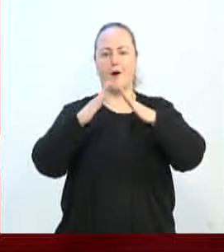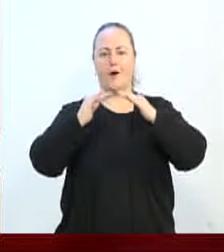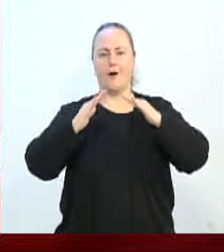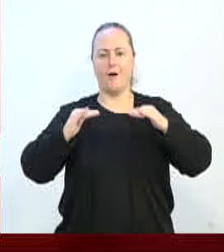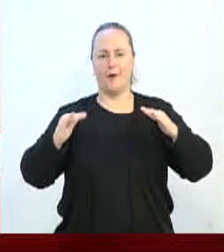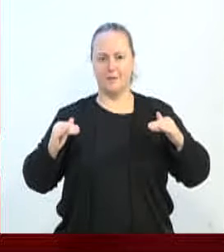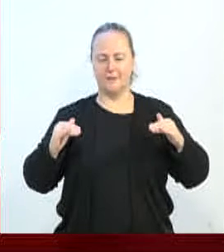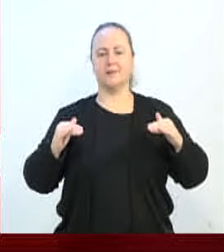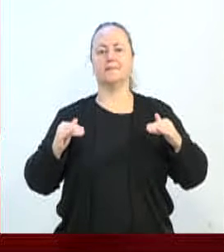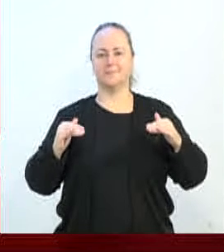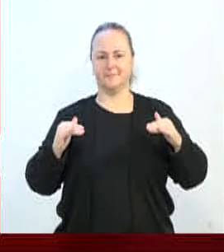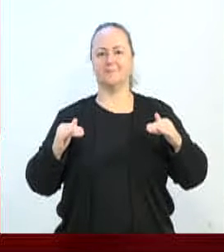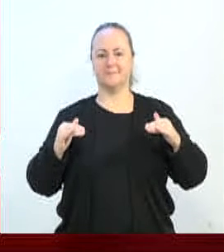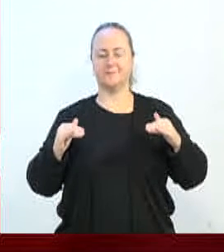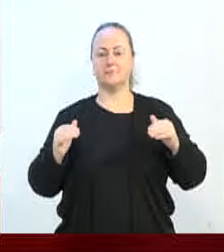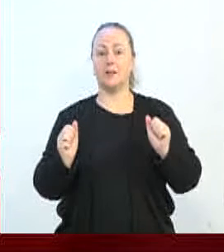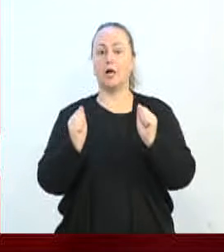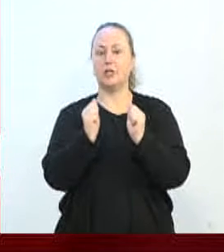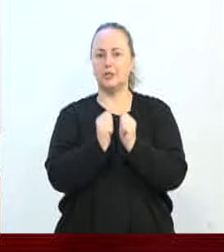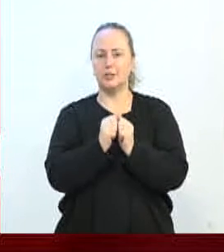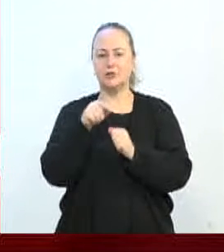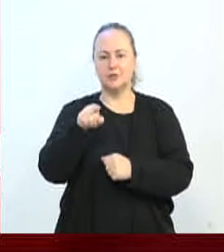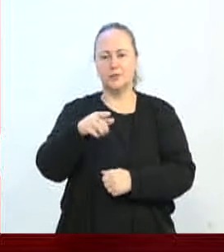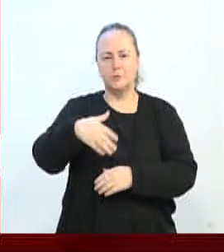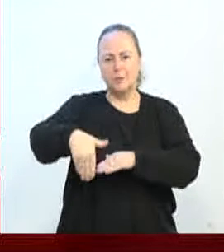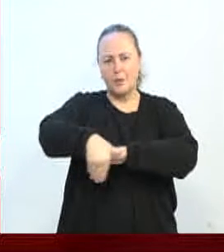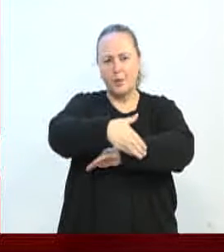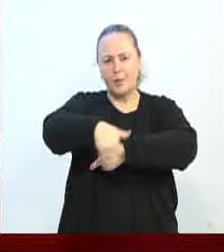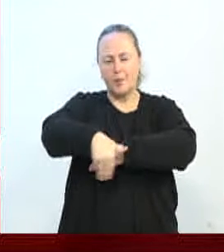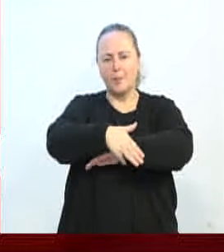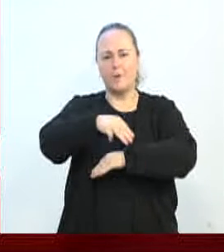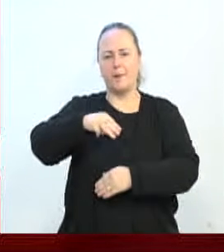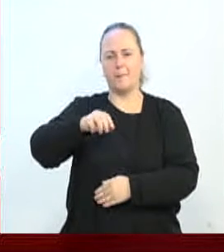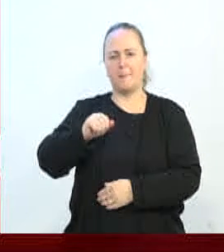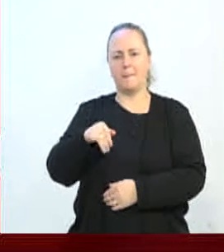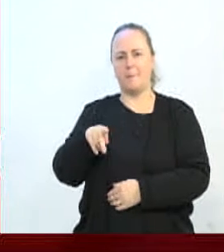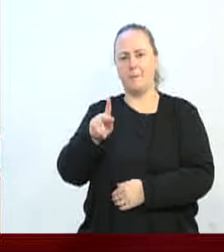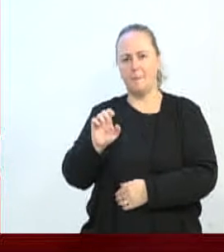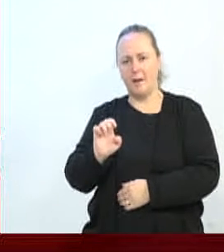através da rua Mike anderk ligando a Bernardes